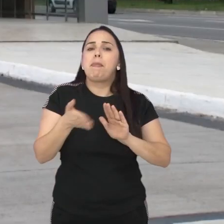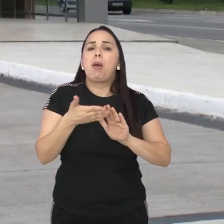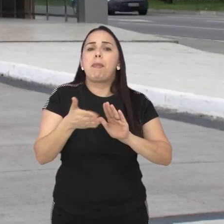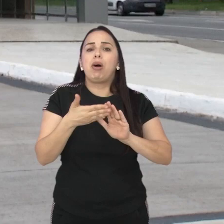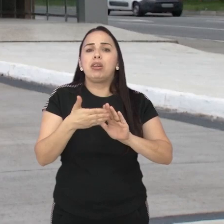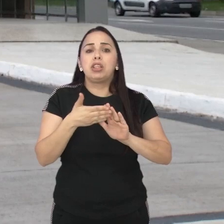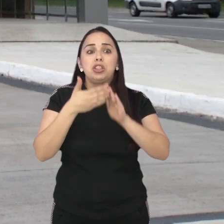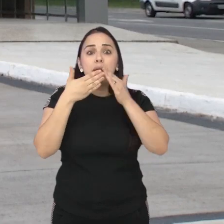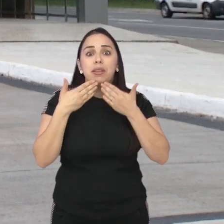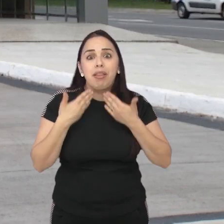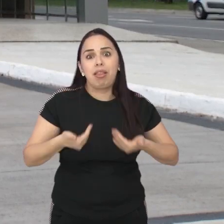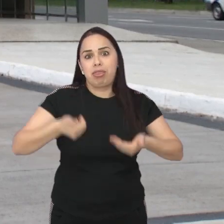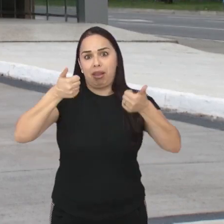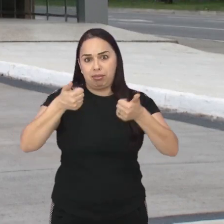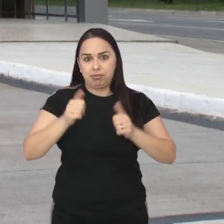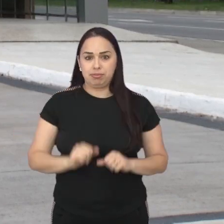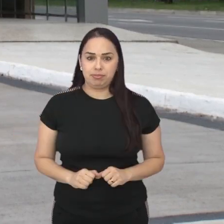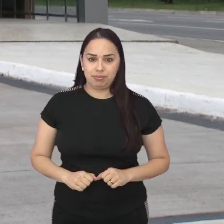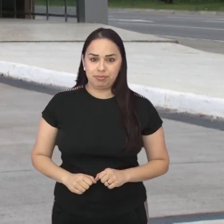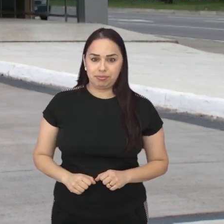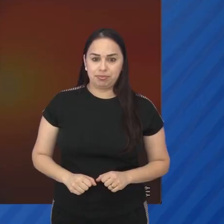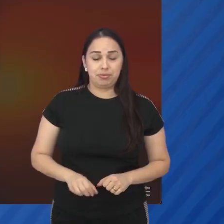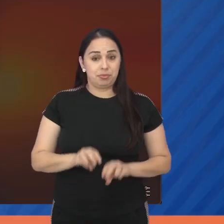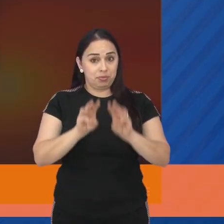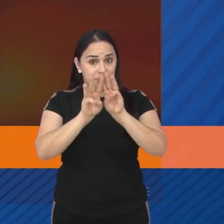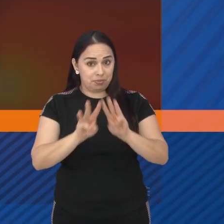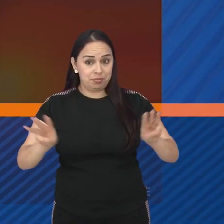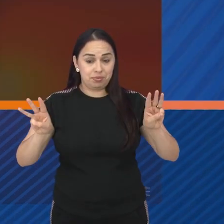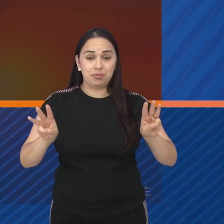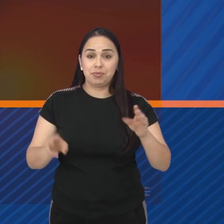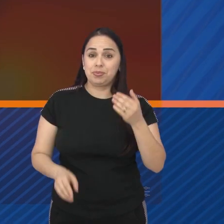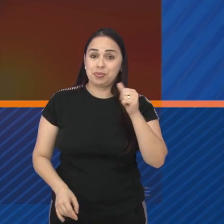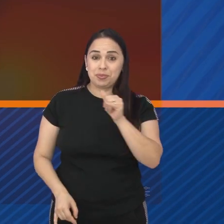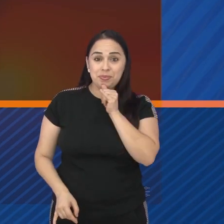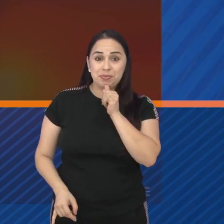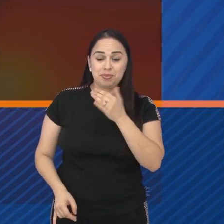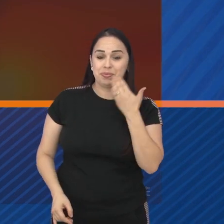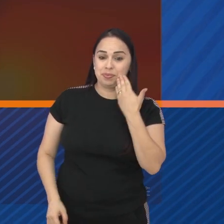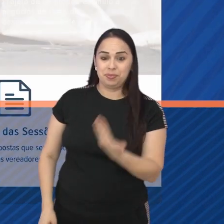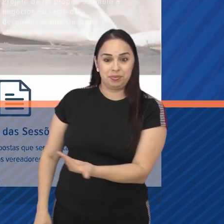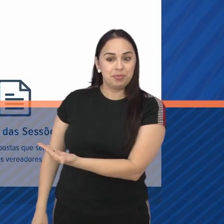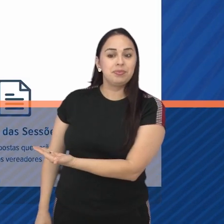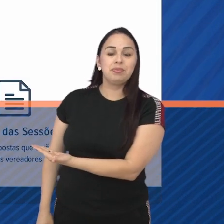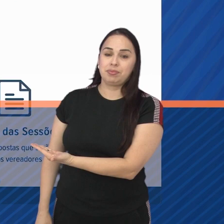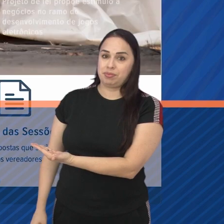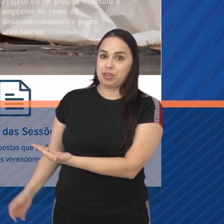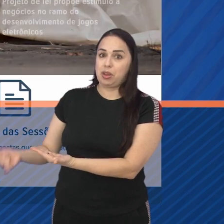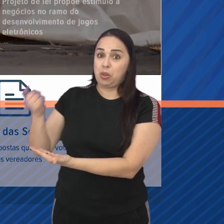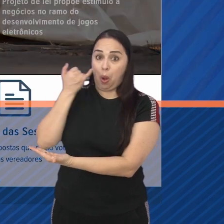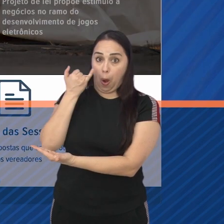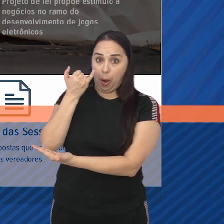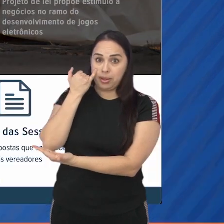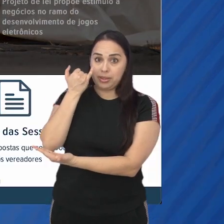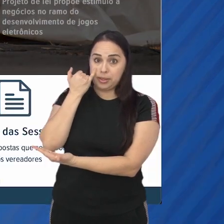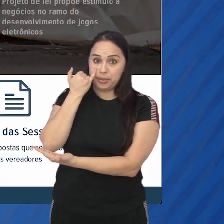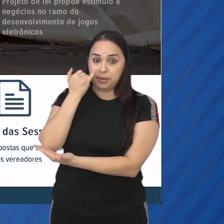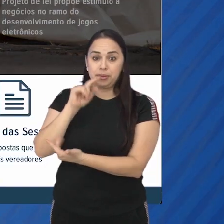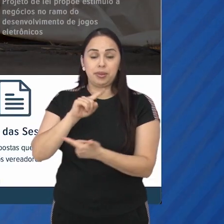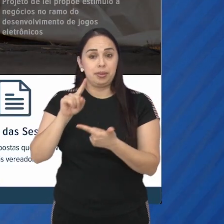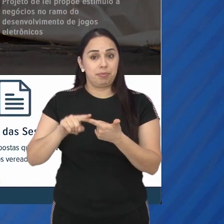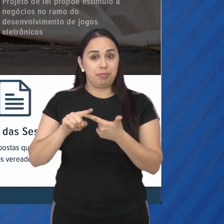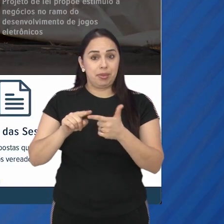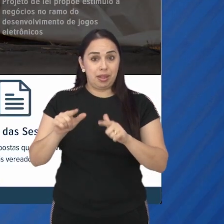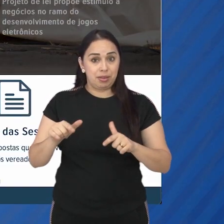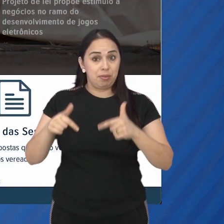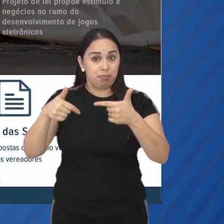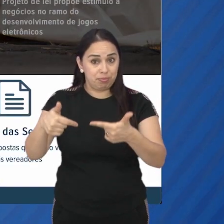e propostas de melhorias para a cidade. No nosso site, por exemplo, você pode acompanhar notícias, acompanhar